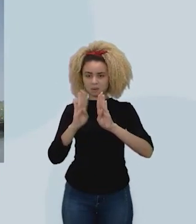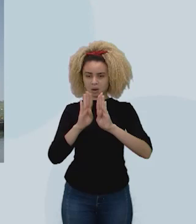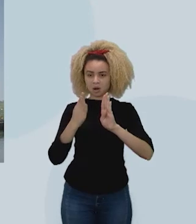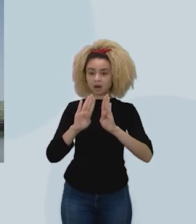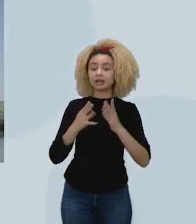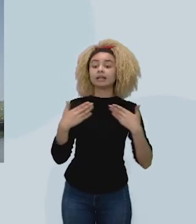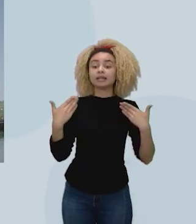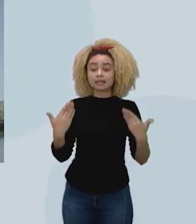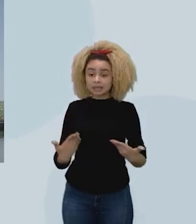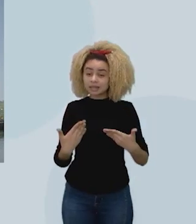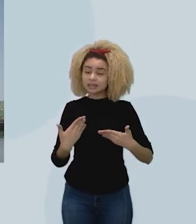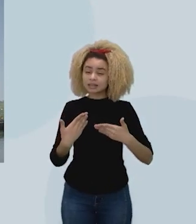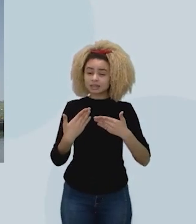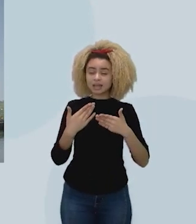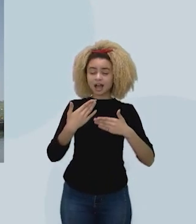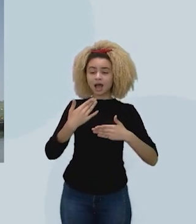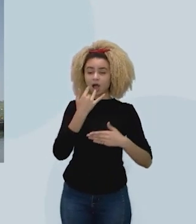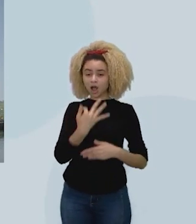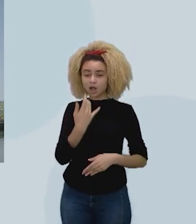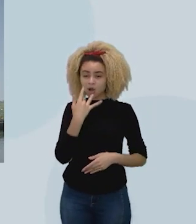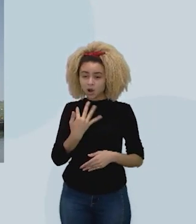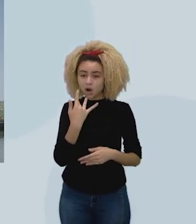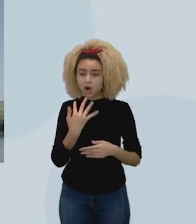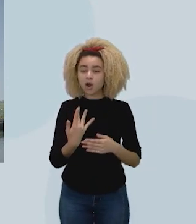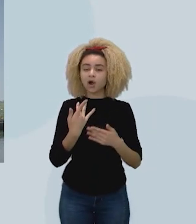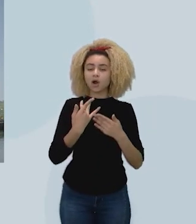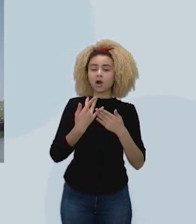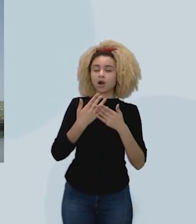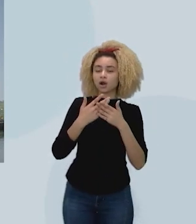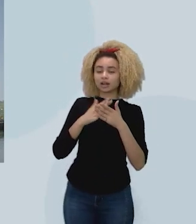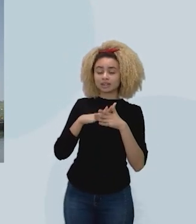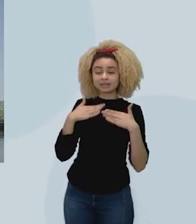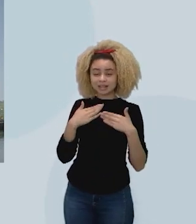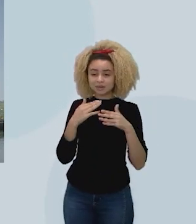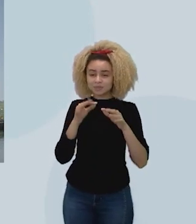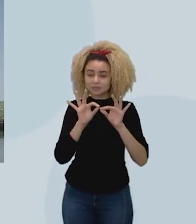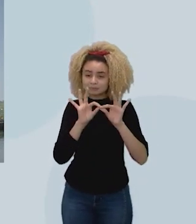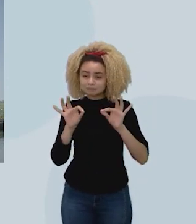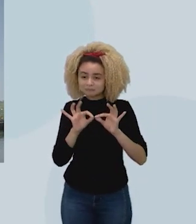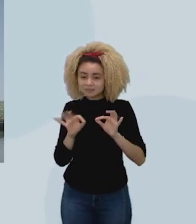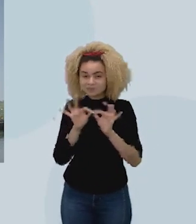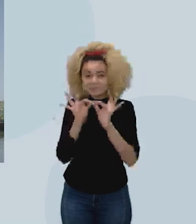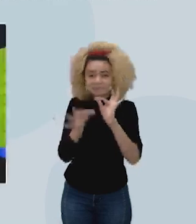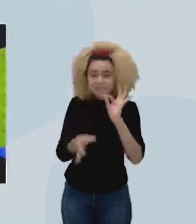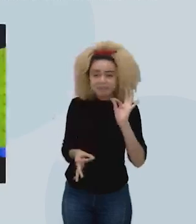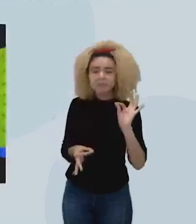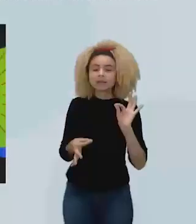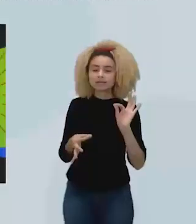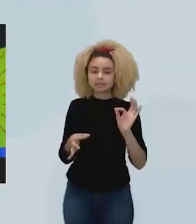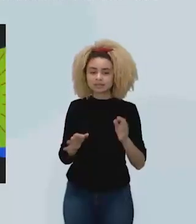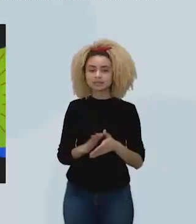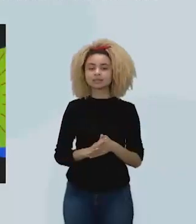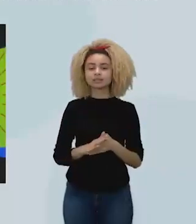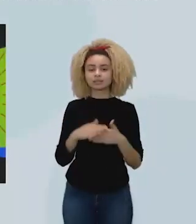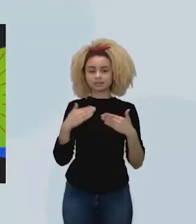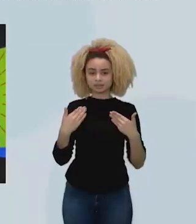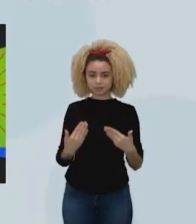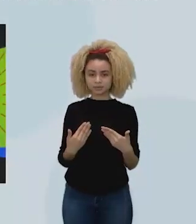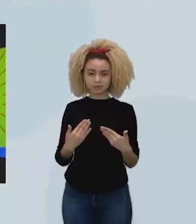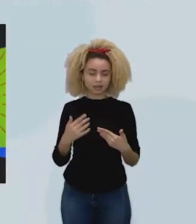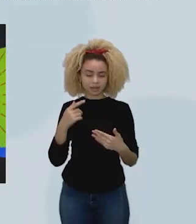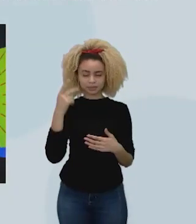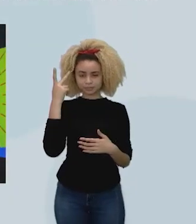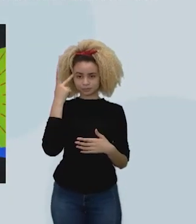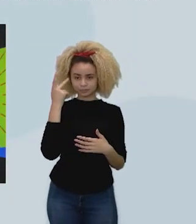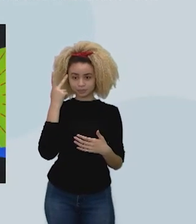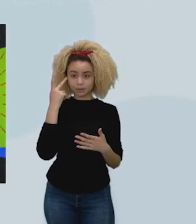pastel, as linhas clean, linhas mais simples, né? Então, ela dita aí toda uma característica diferenciada,